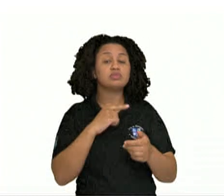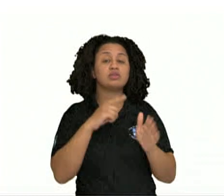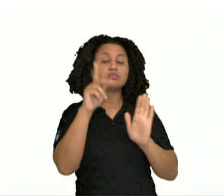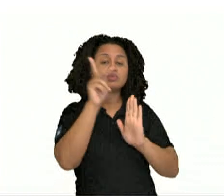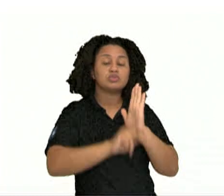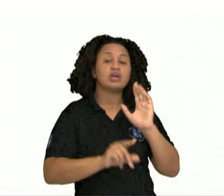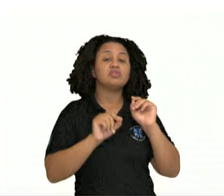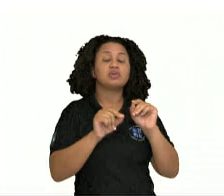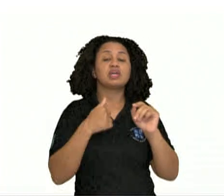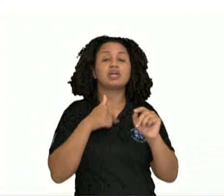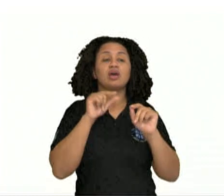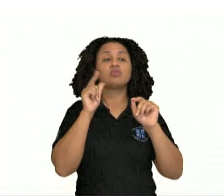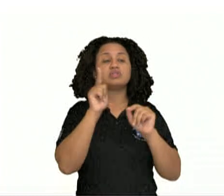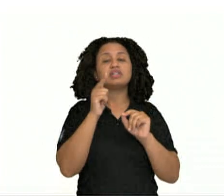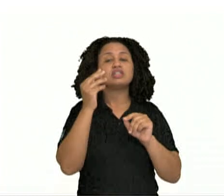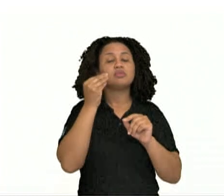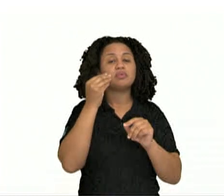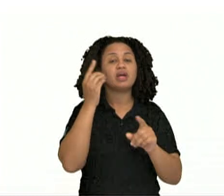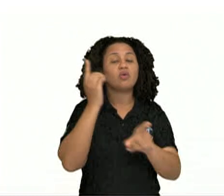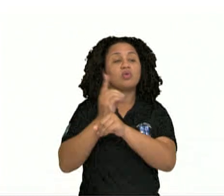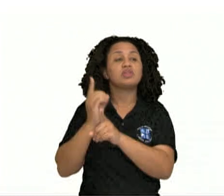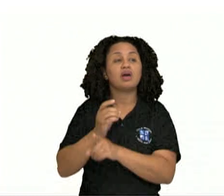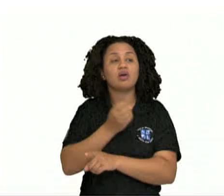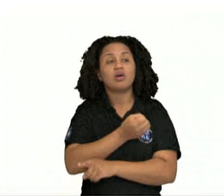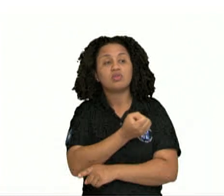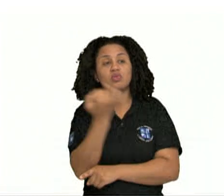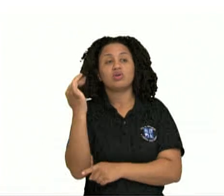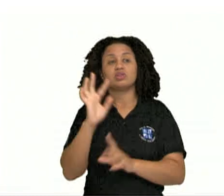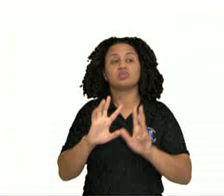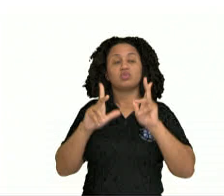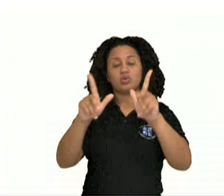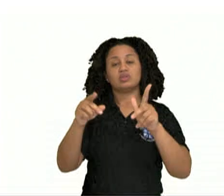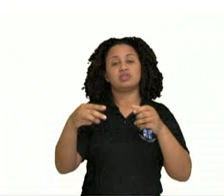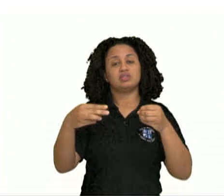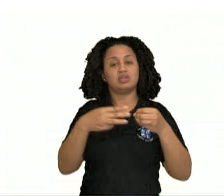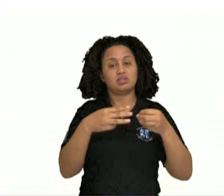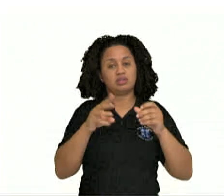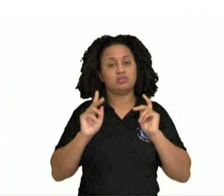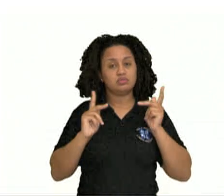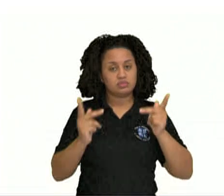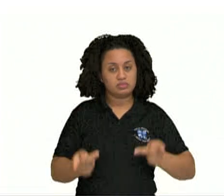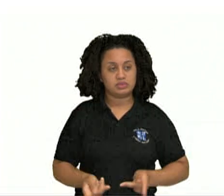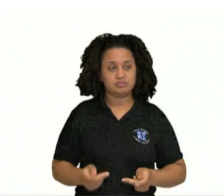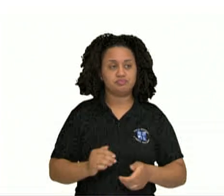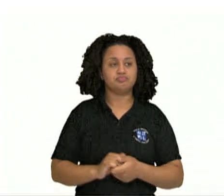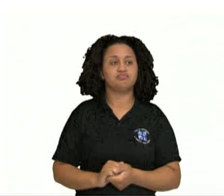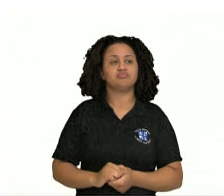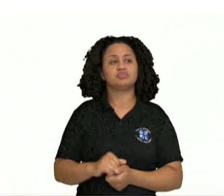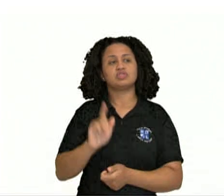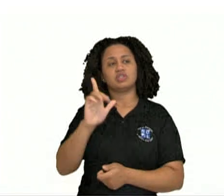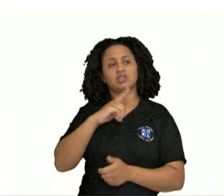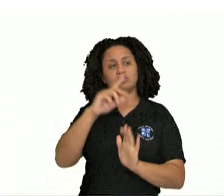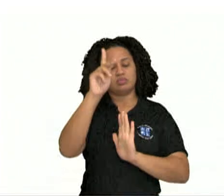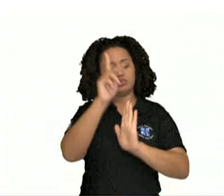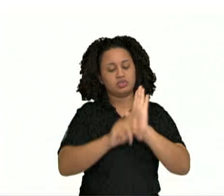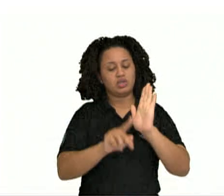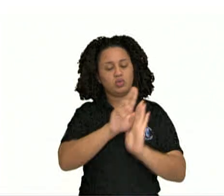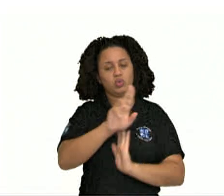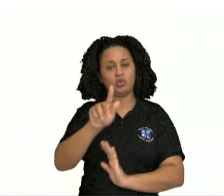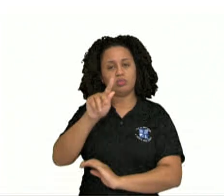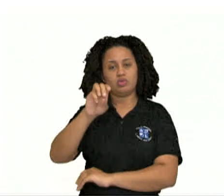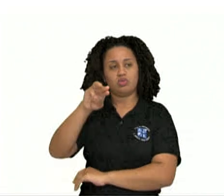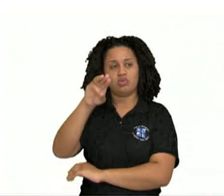células humanas já ouvi um projeto né no final do século 20 que chamava Projeto Genoma Humano em foram mapeados